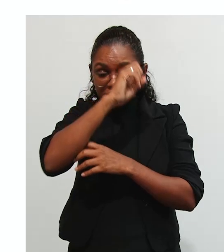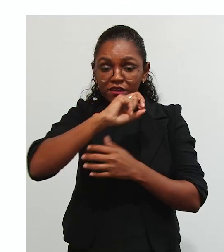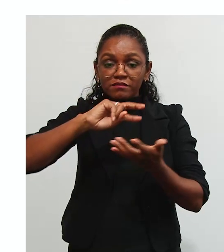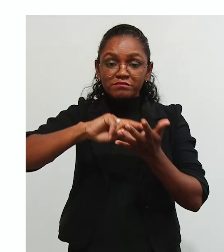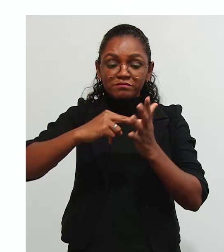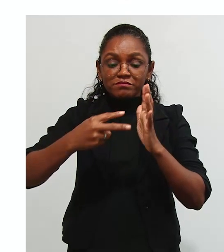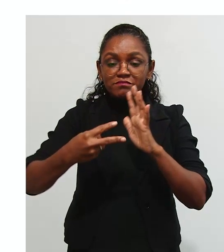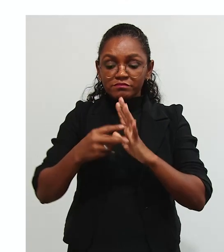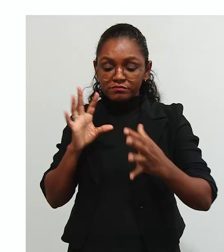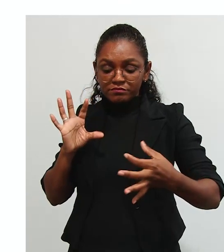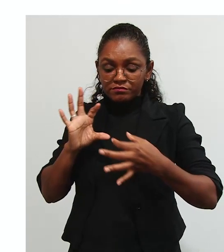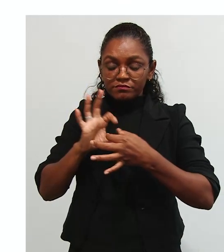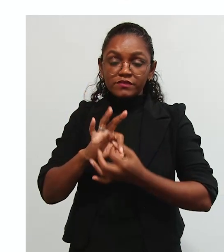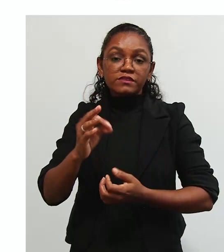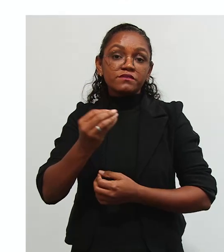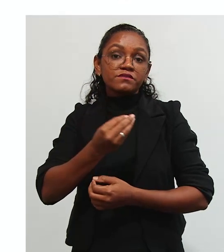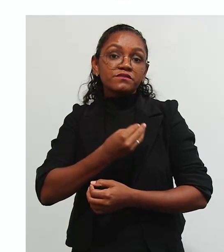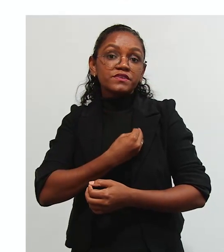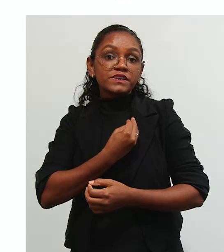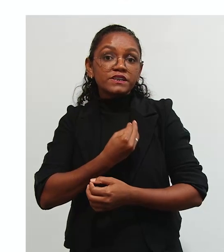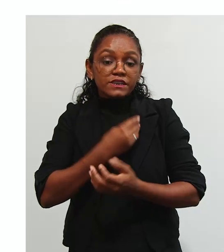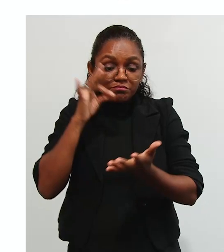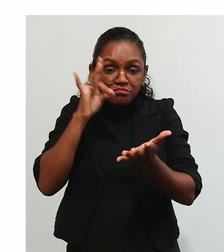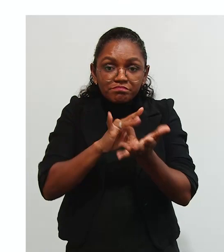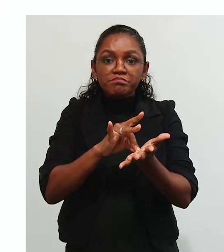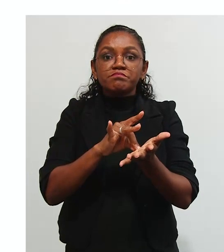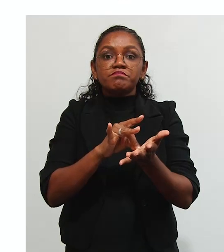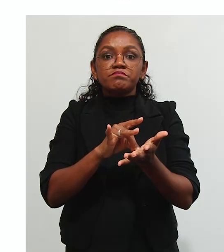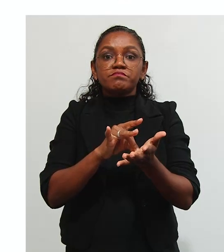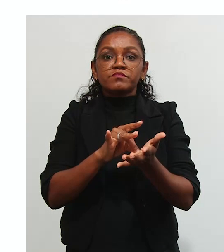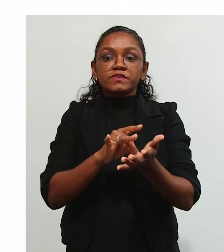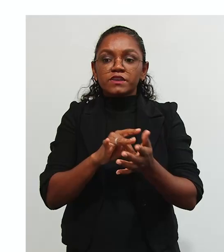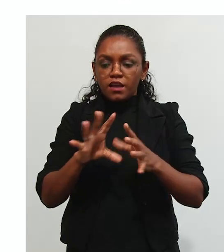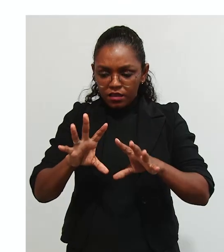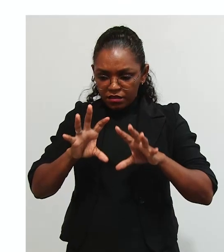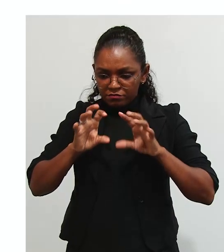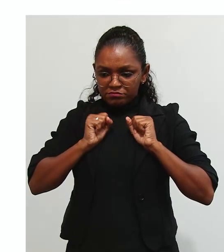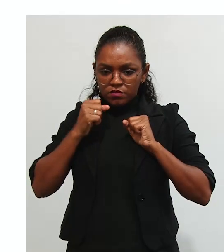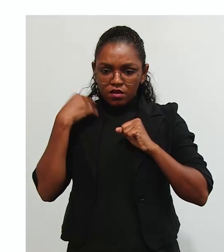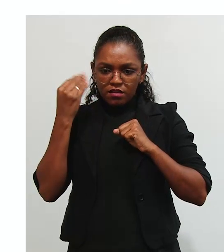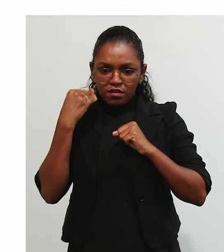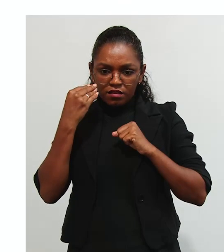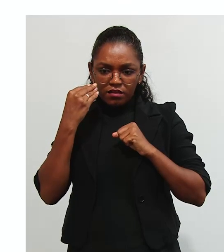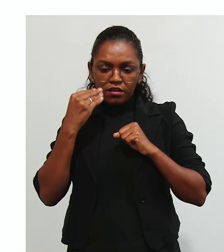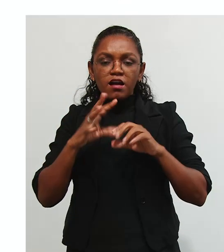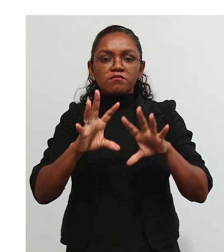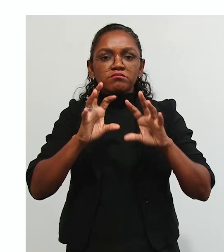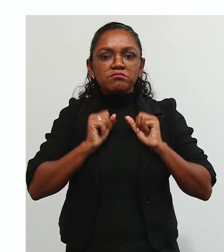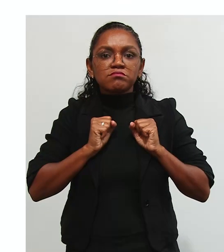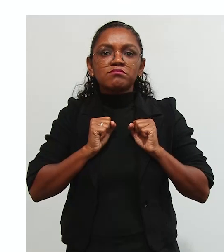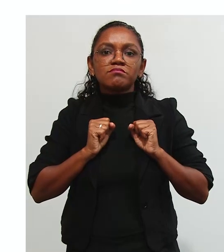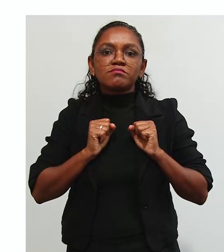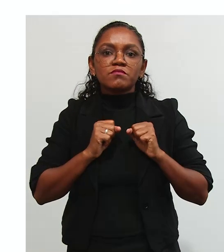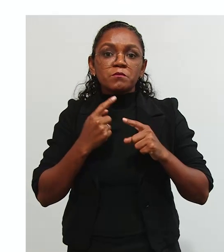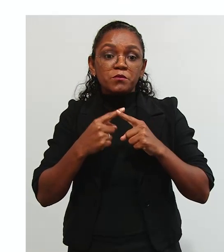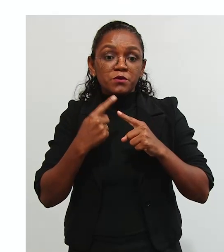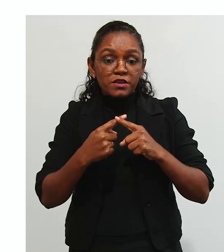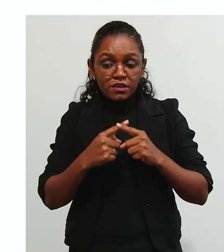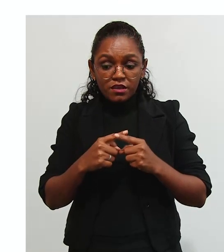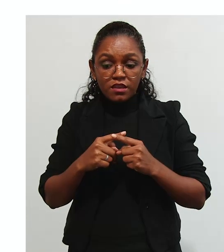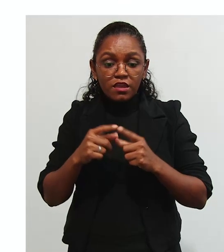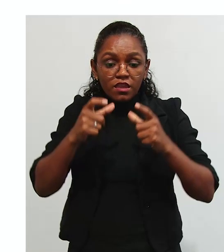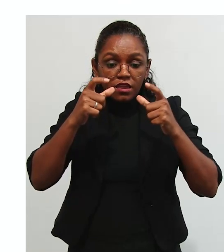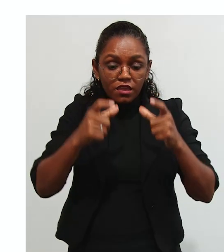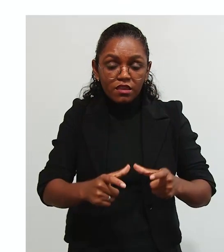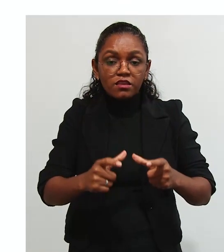ser integrada à vida, isto é, adquirida em uma experiência real de vida, em que o que for aprendido tem